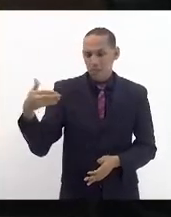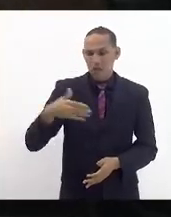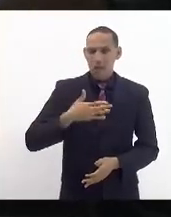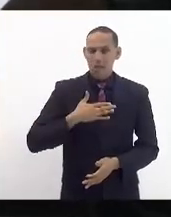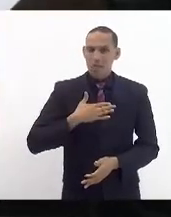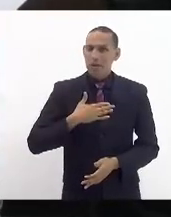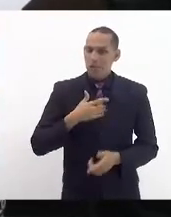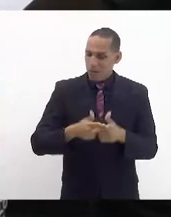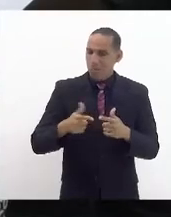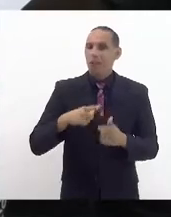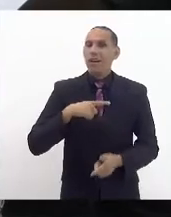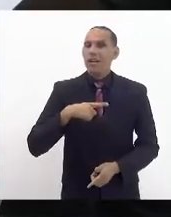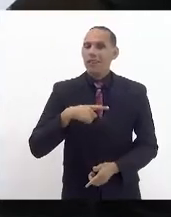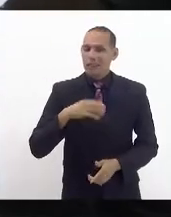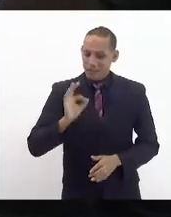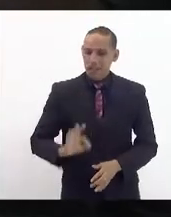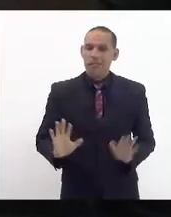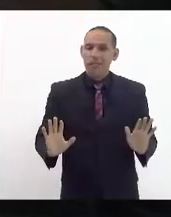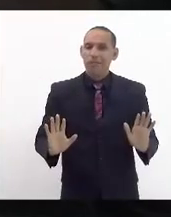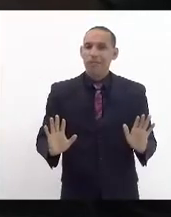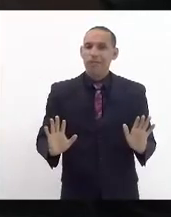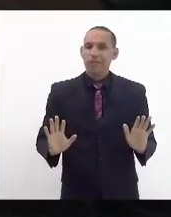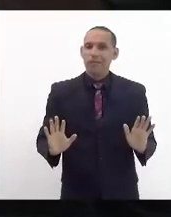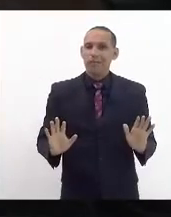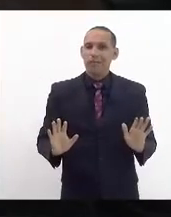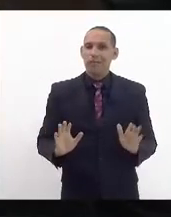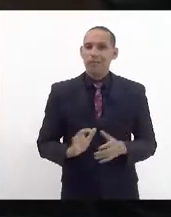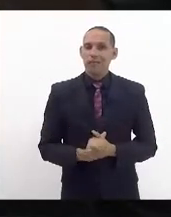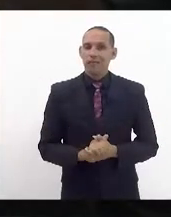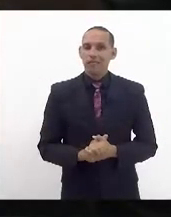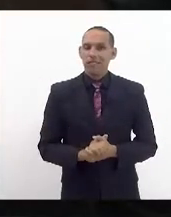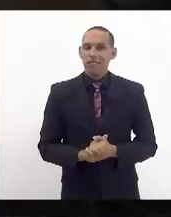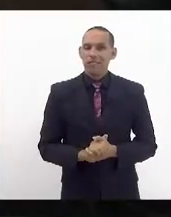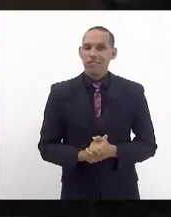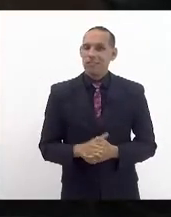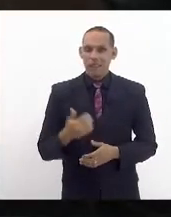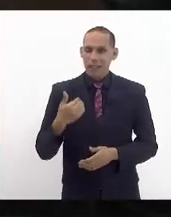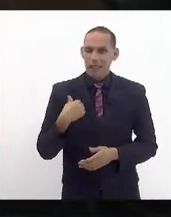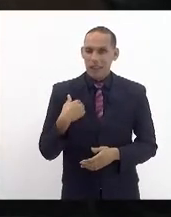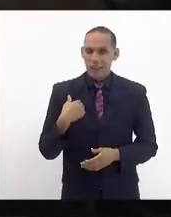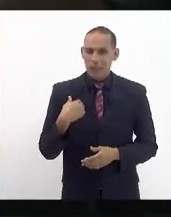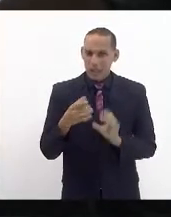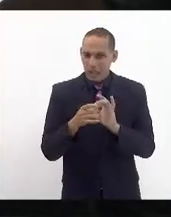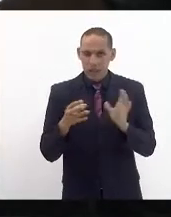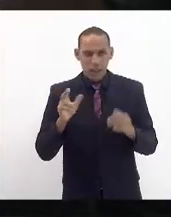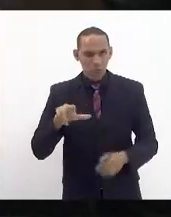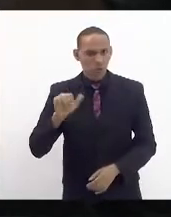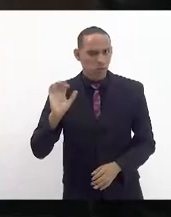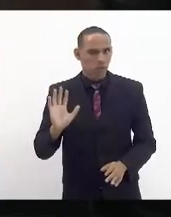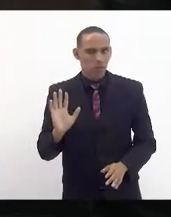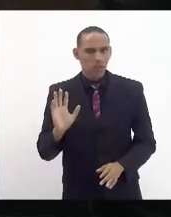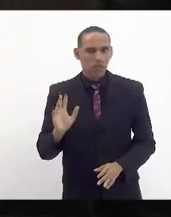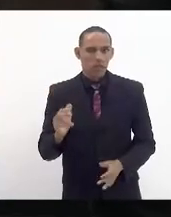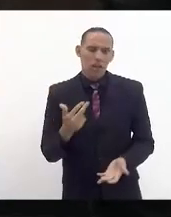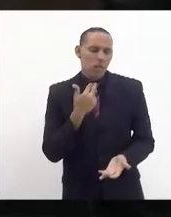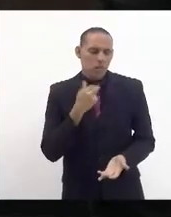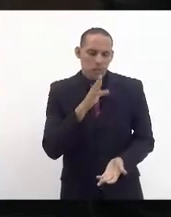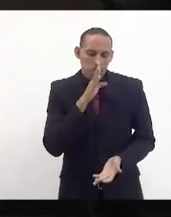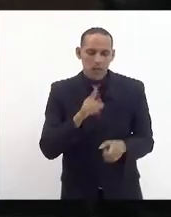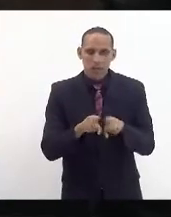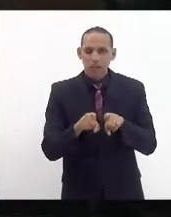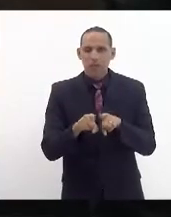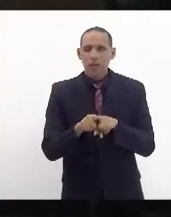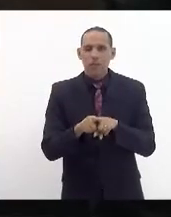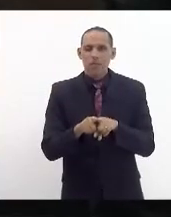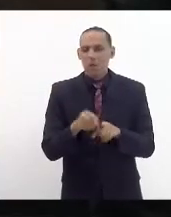problema. Isso já é fato. Não deixarei, não permitirei nunca. E nem posso me calar. Não